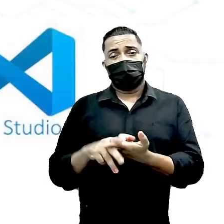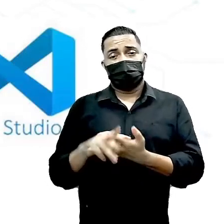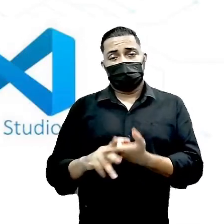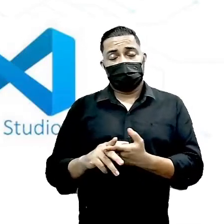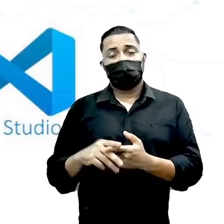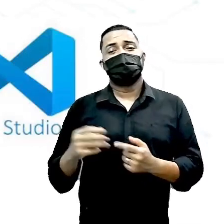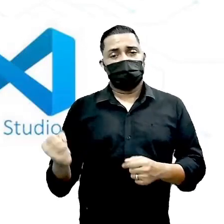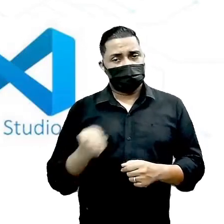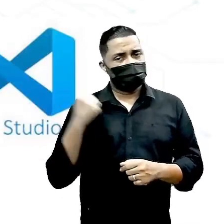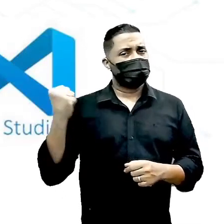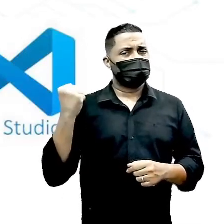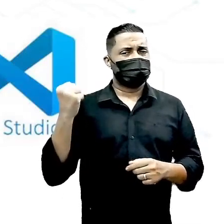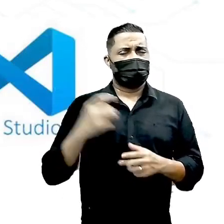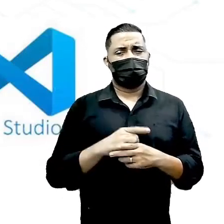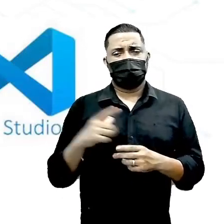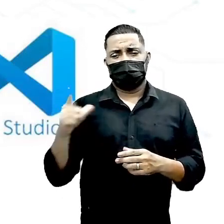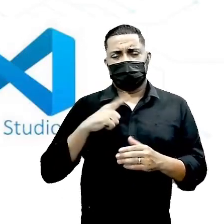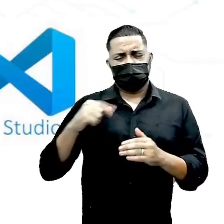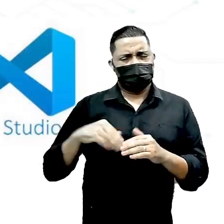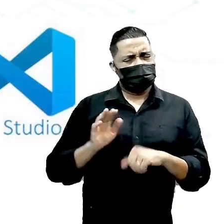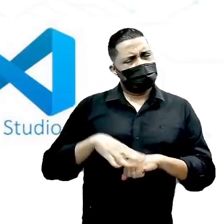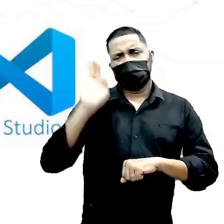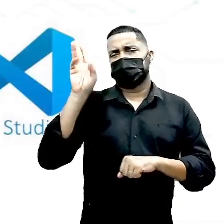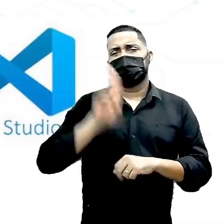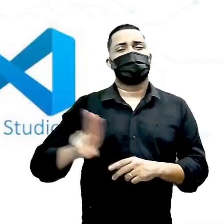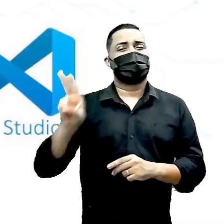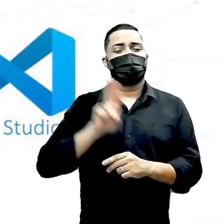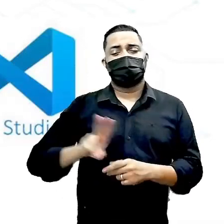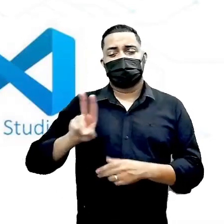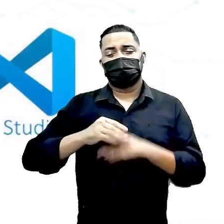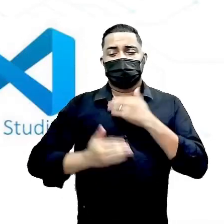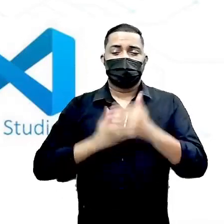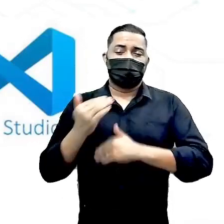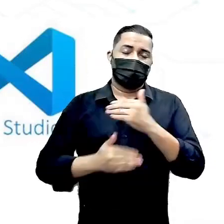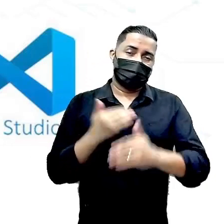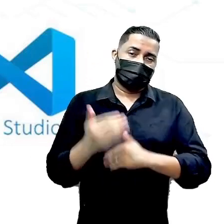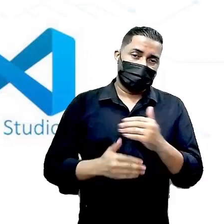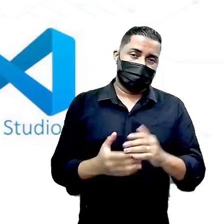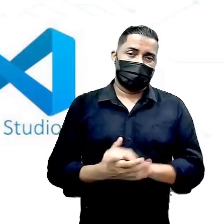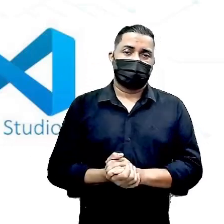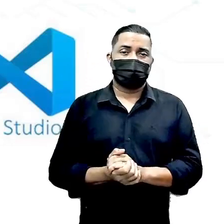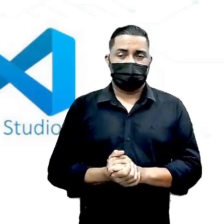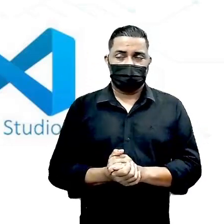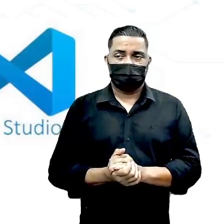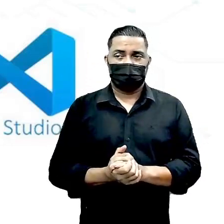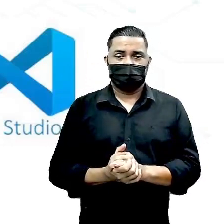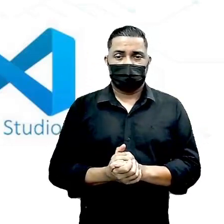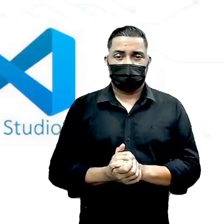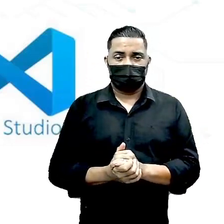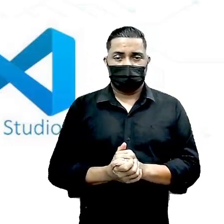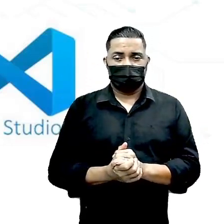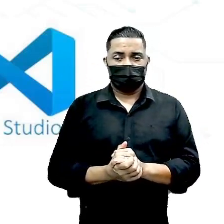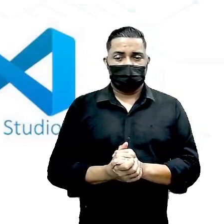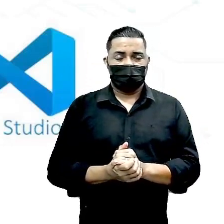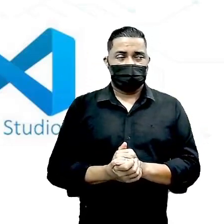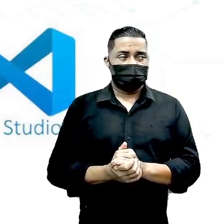poderosa. E é assim, disparado mais utilizada pelos desenvolvedores front-end. Certo?